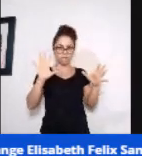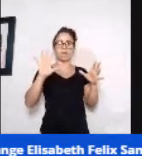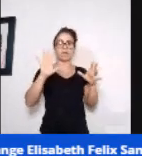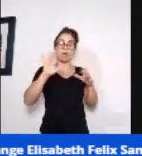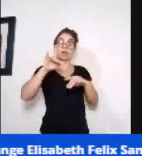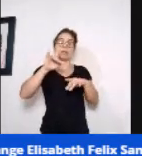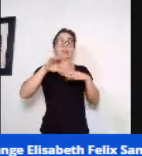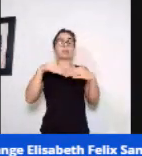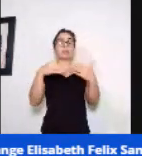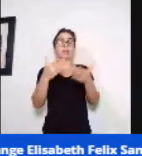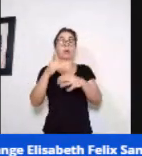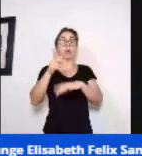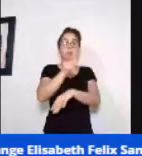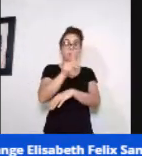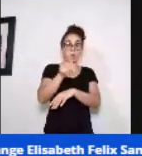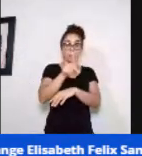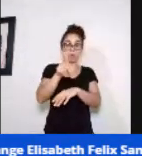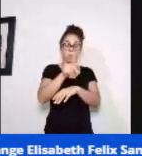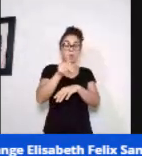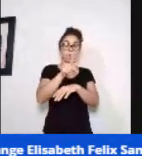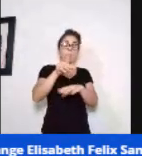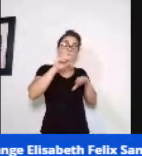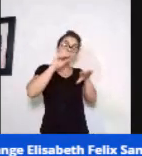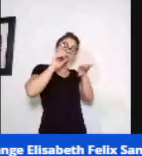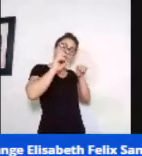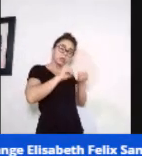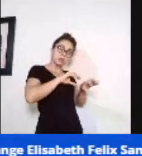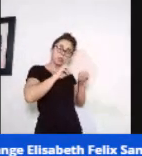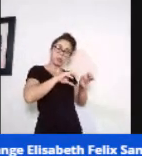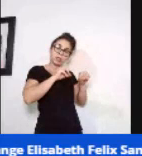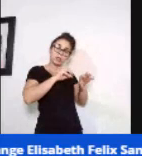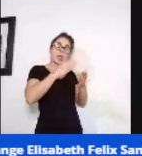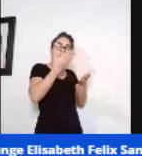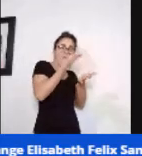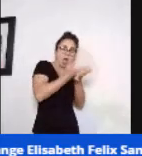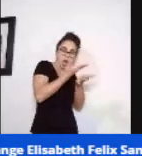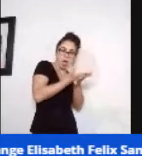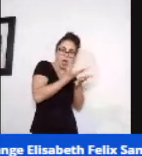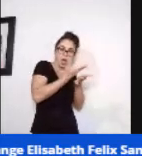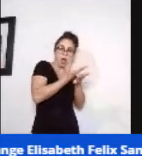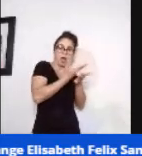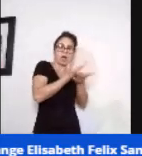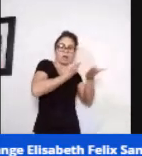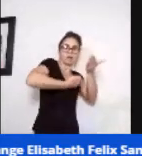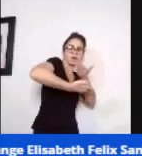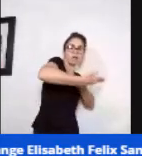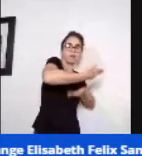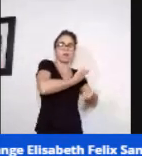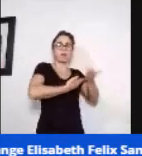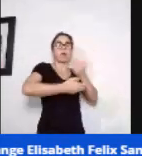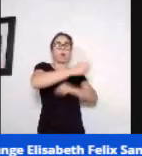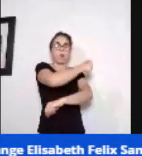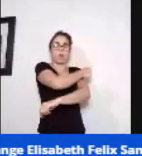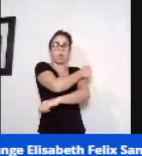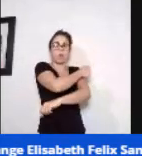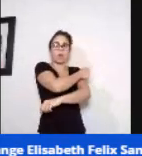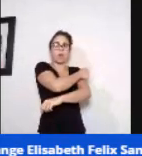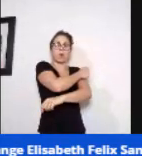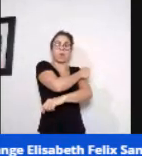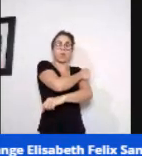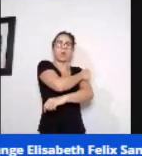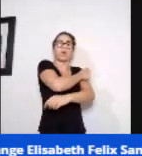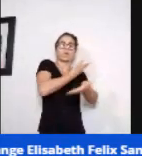que o professor direciona o seu conteúdo, a sua atividade, o aluno interage. Interage como se estivesse na